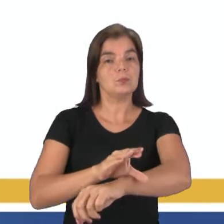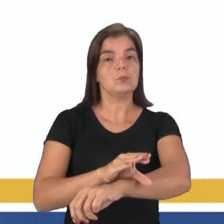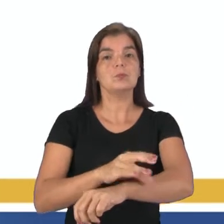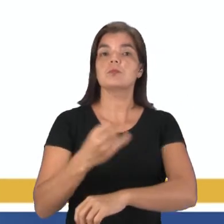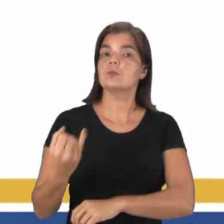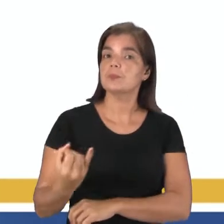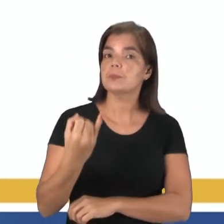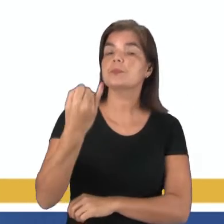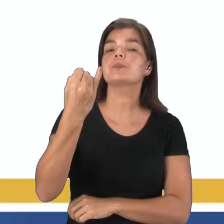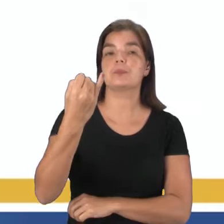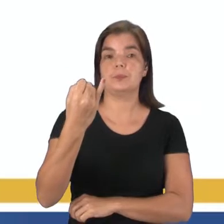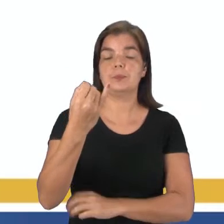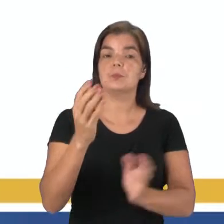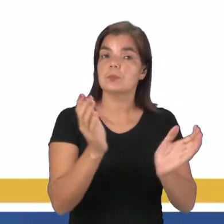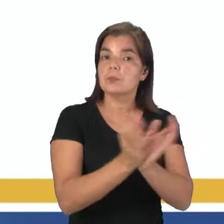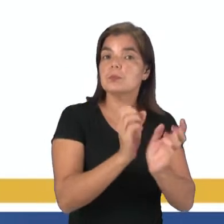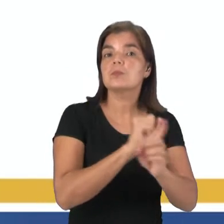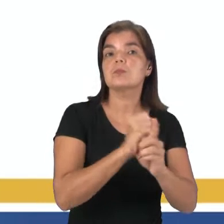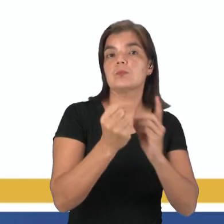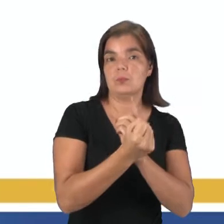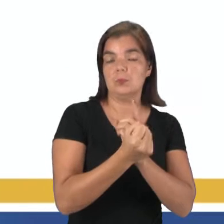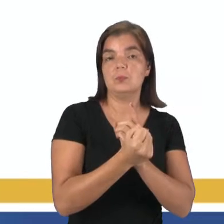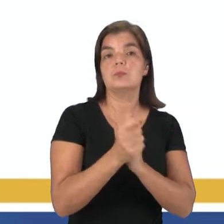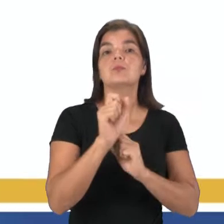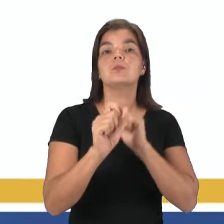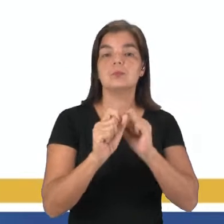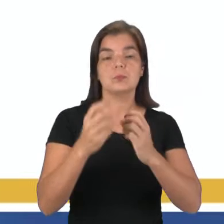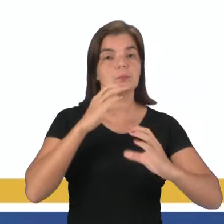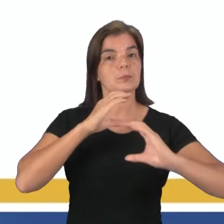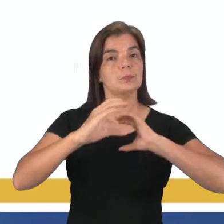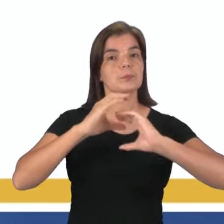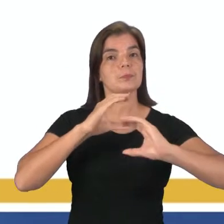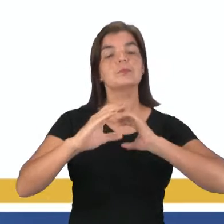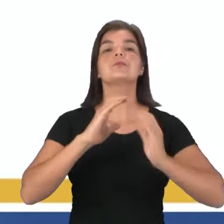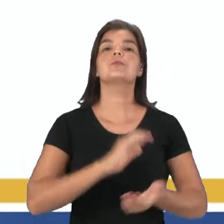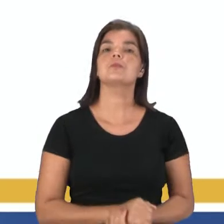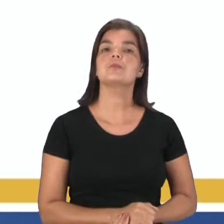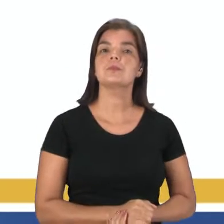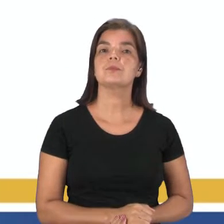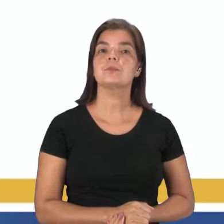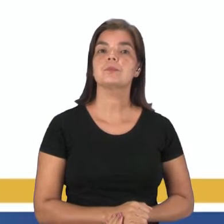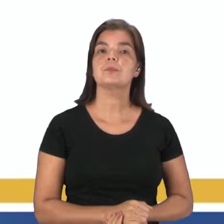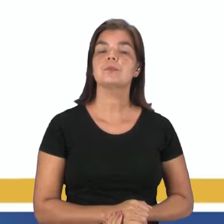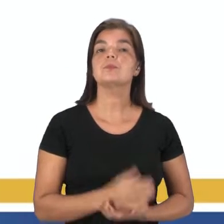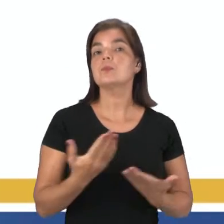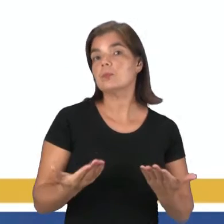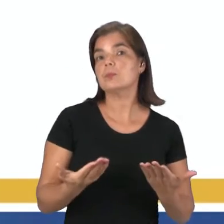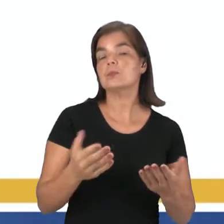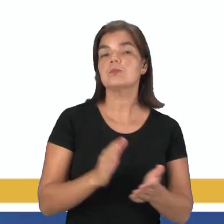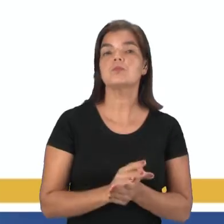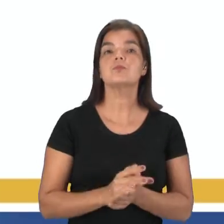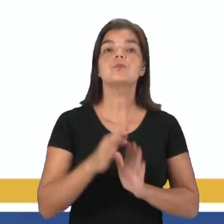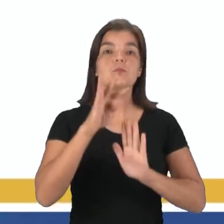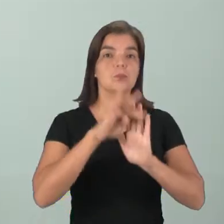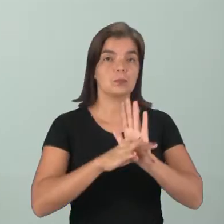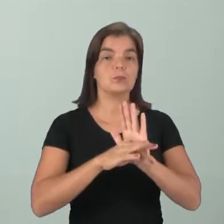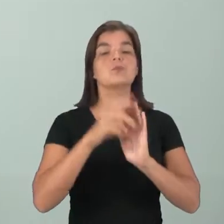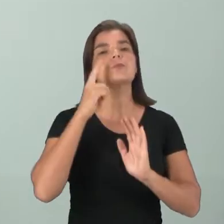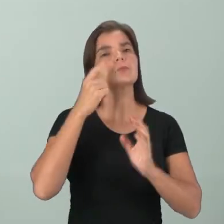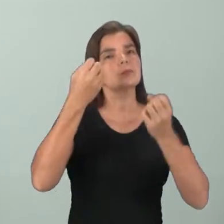um fator cultural bem importante para uma determinada sociedade, que traz essa comunicação. E aí o texto